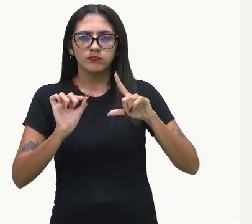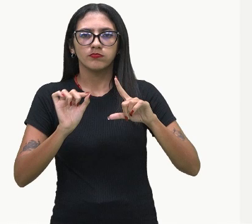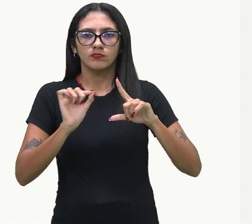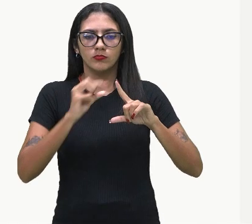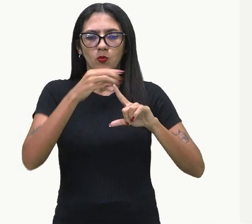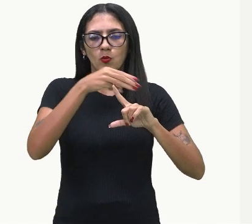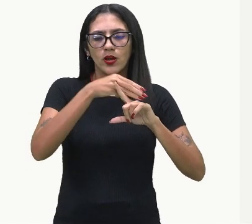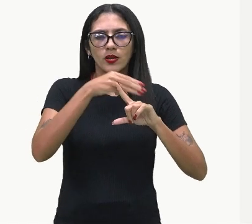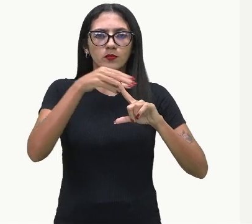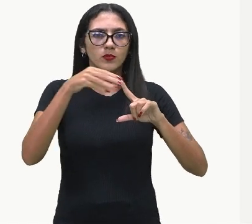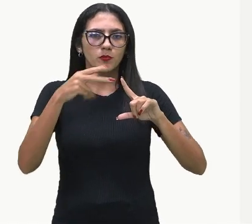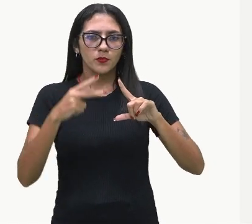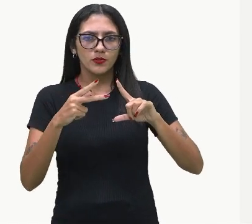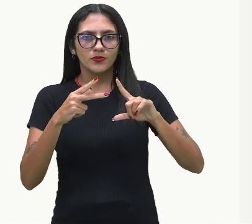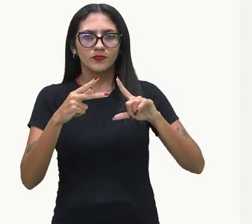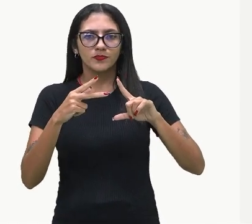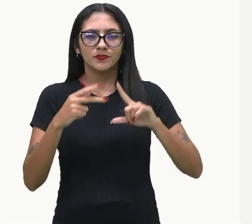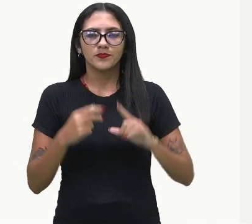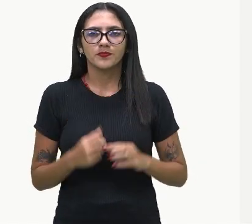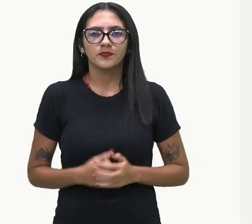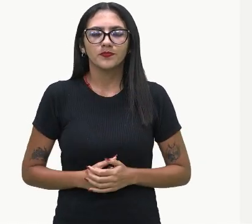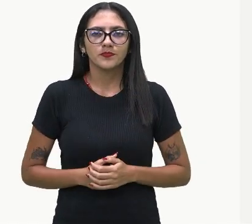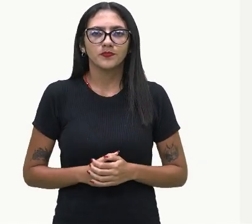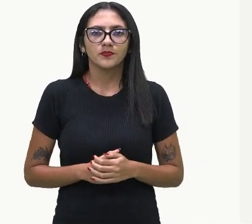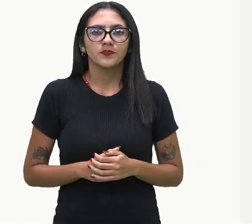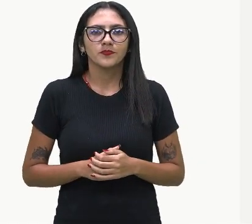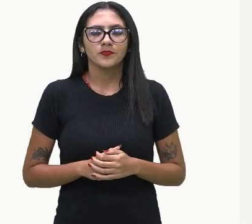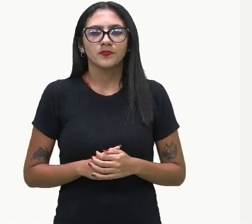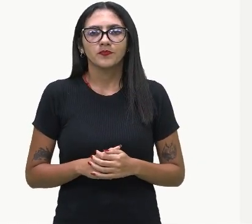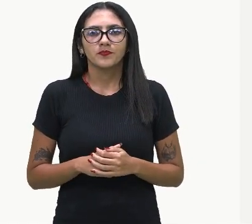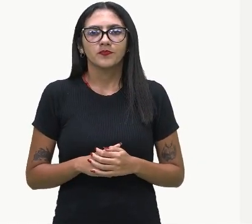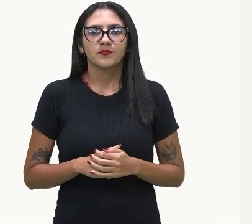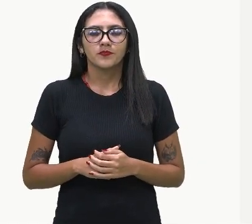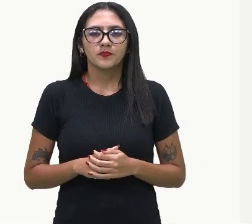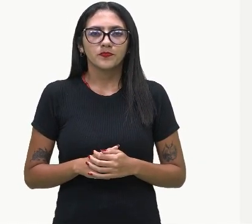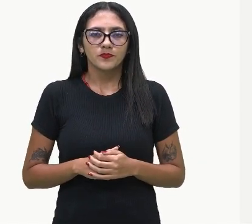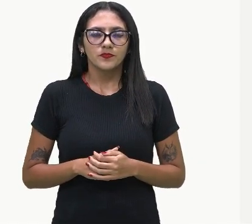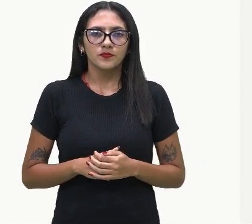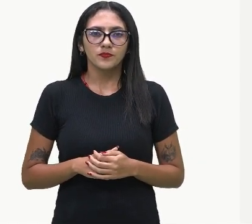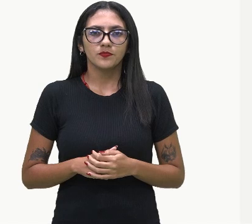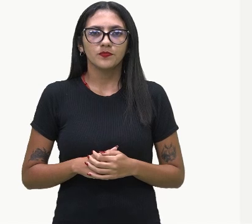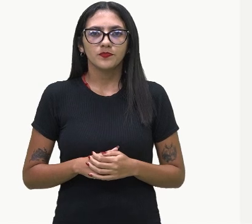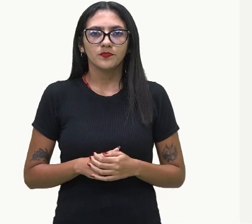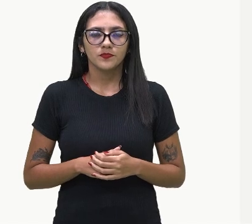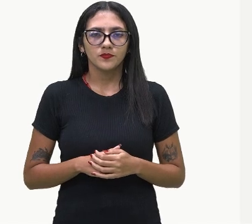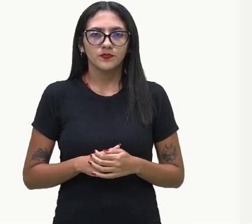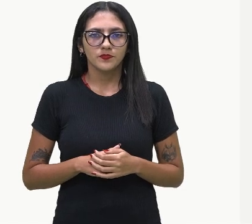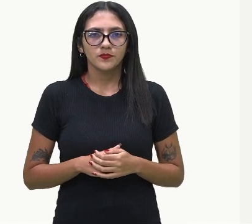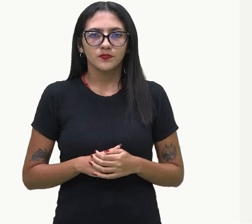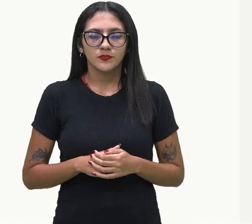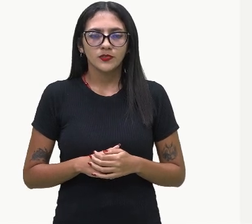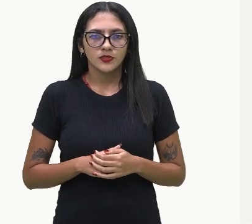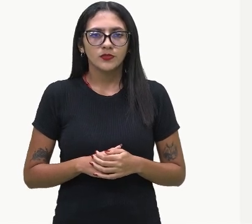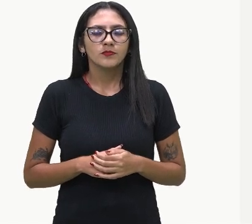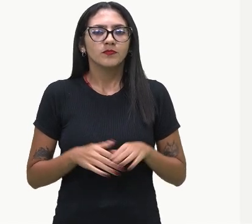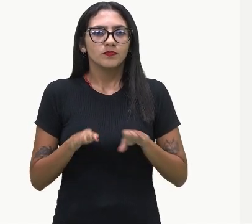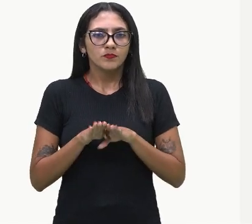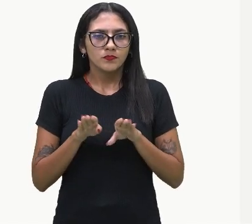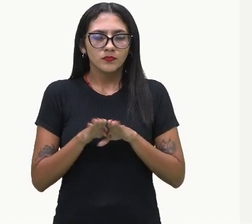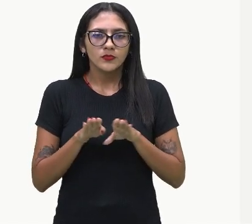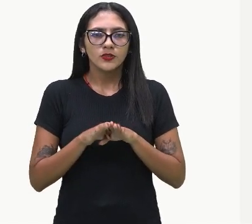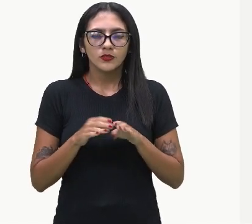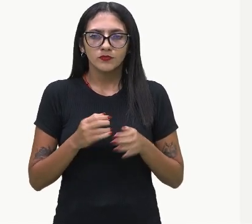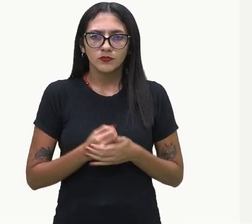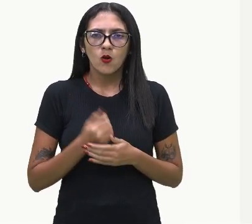P, ok? Respectivamente. E agora, se traçarmos pelo